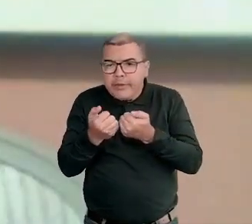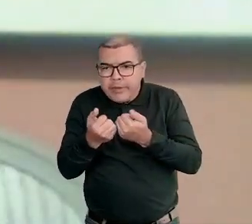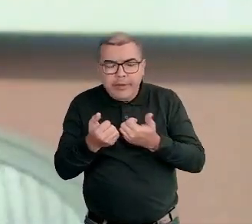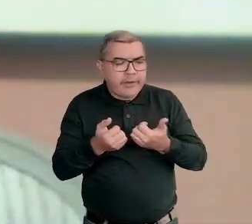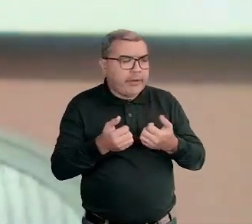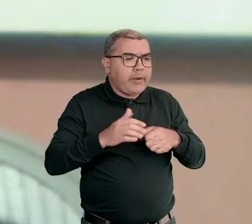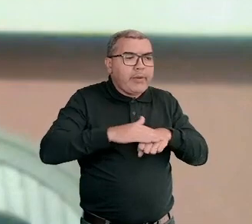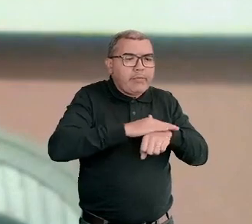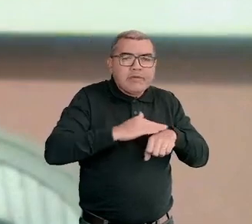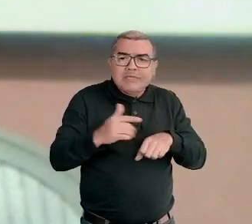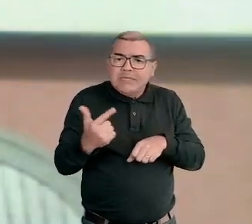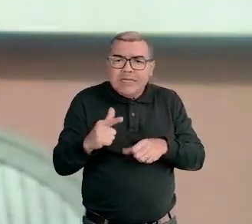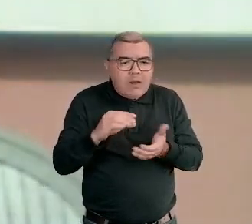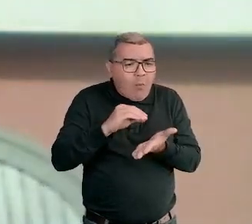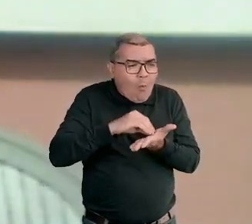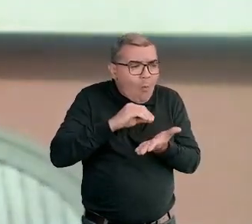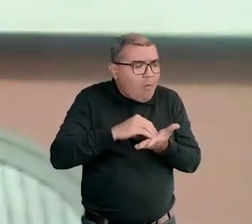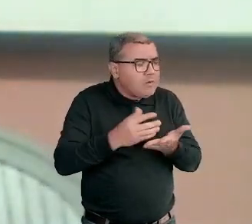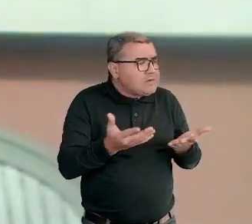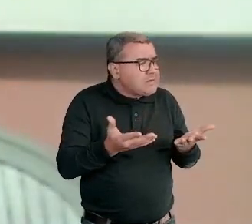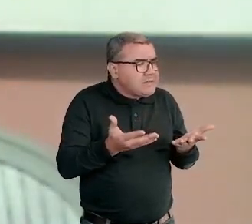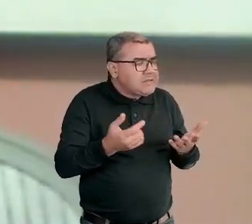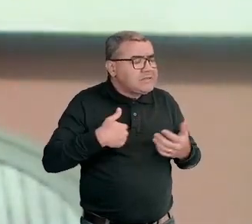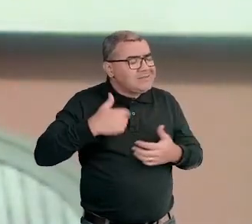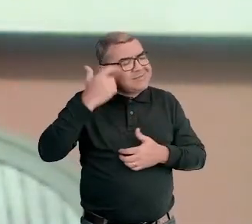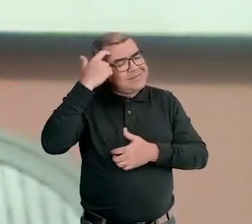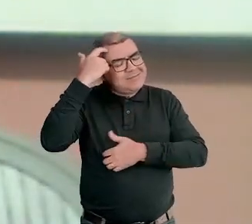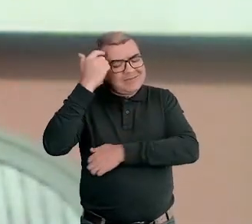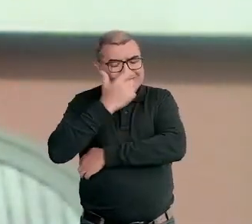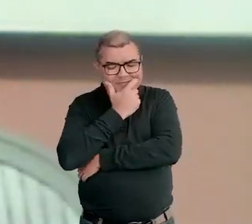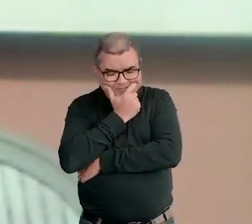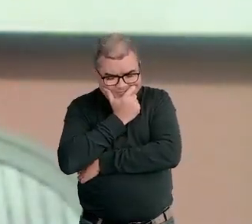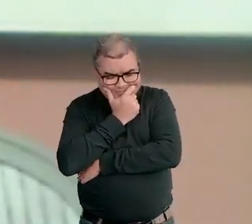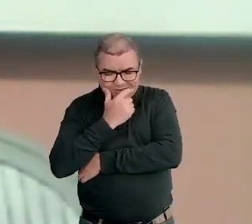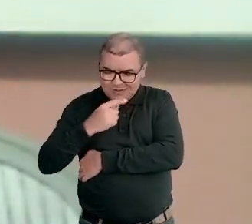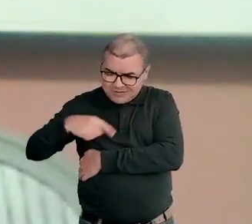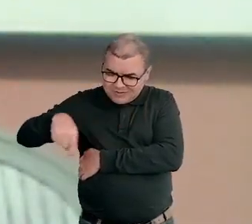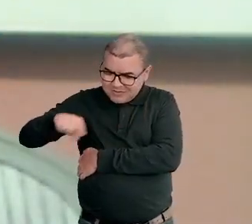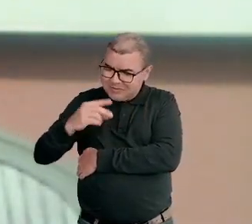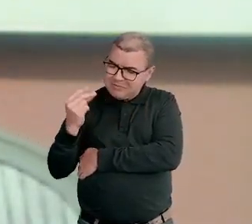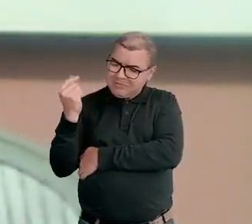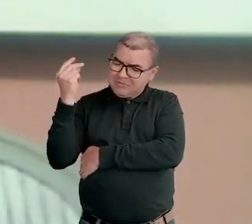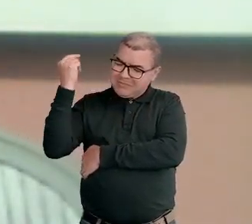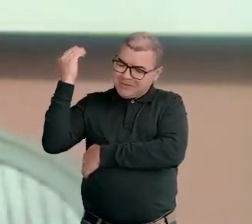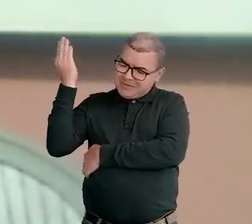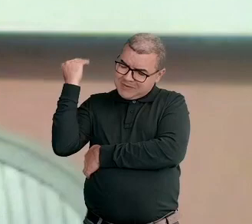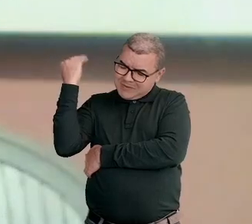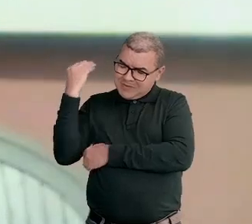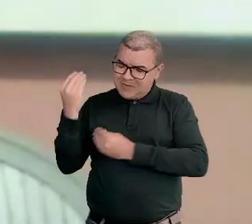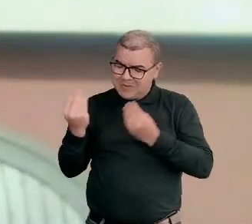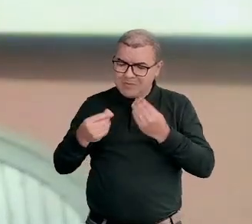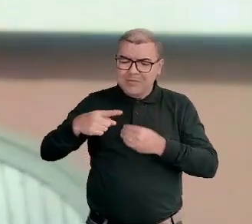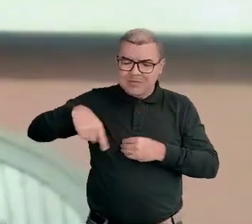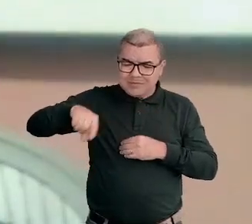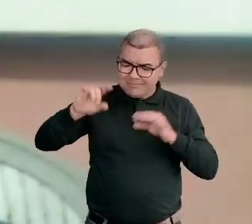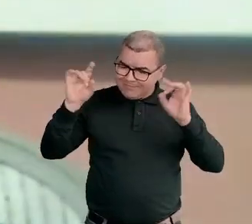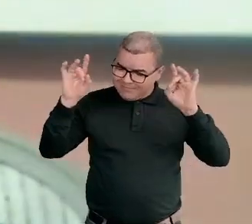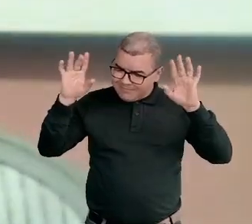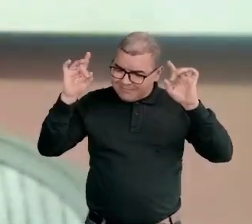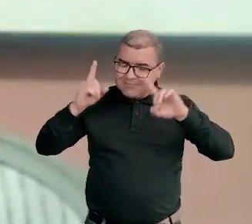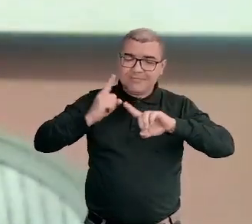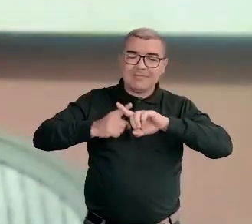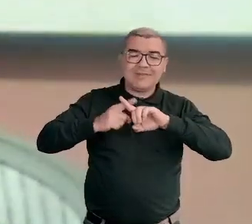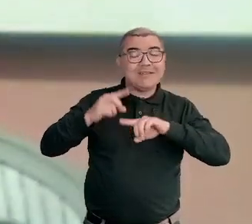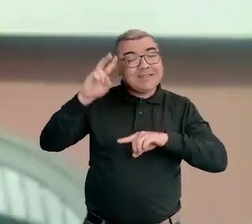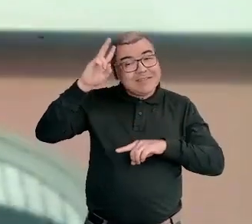sem conversar entre si. E aí eu fico pensando na nossa geração, Arnaldo, que nesse sentido foi muito